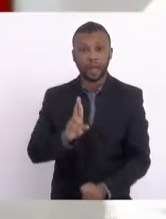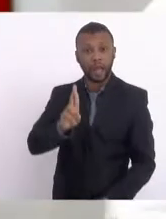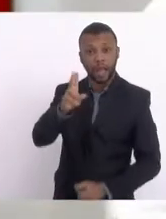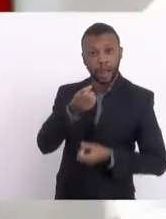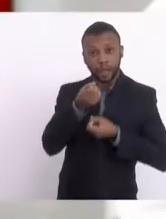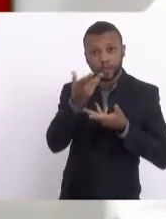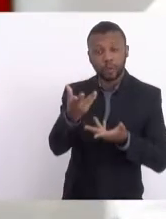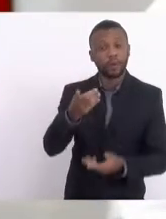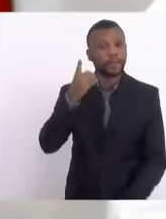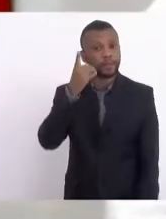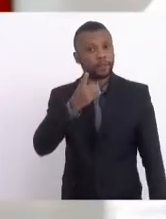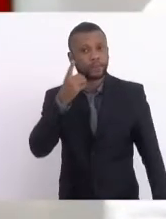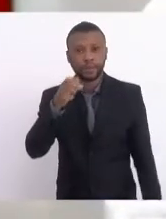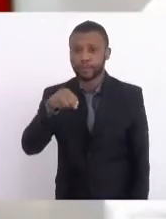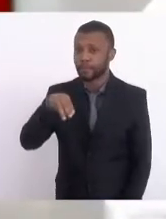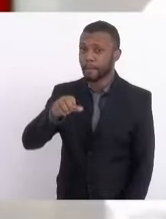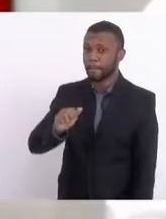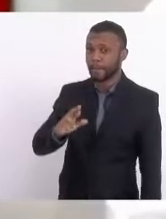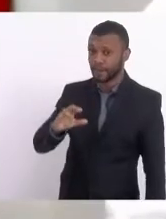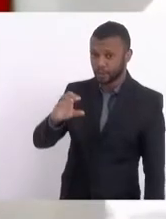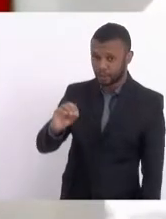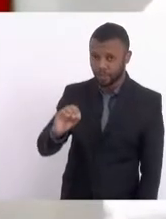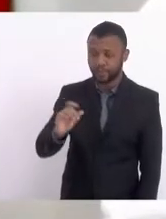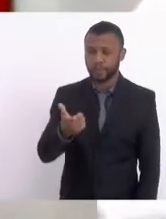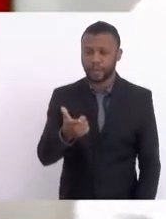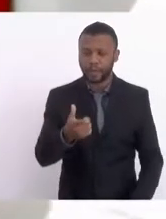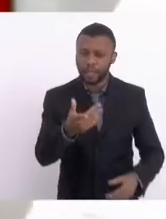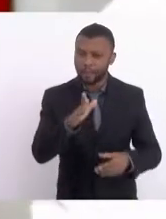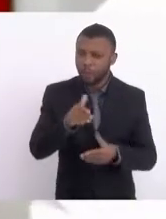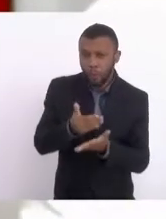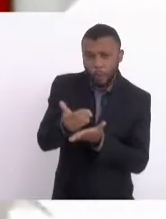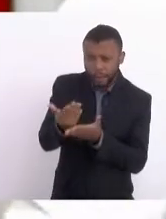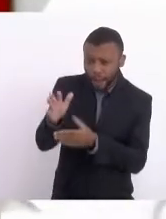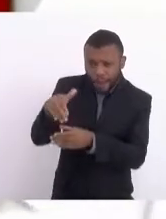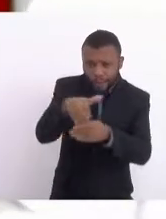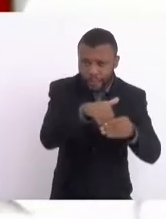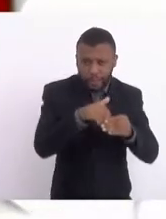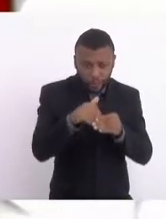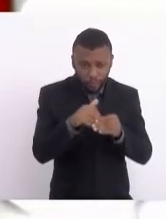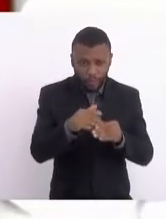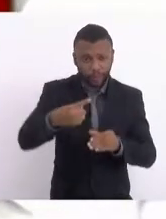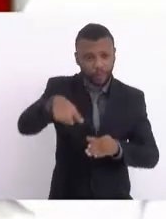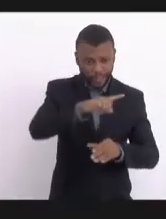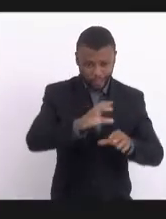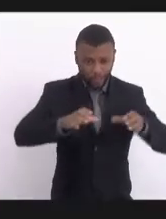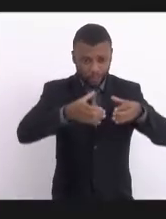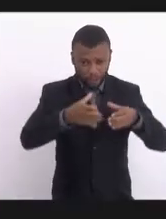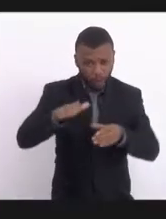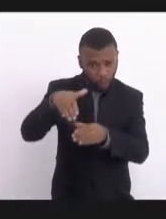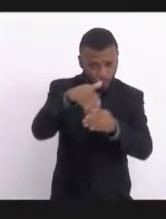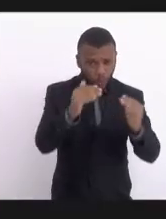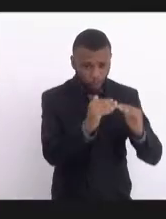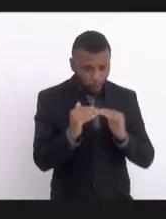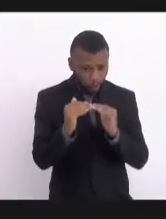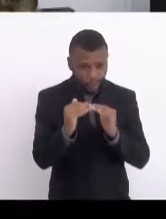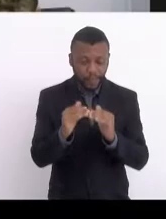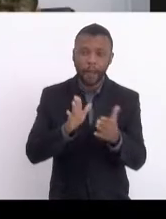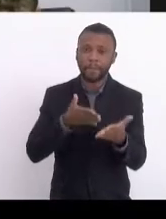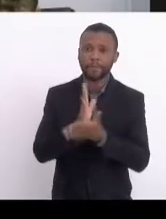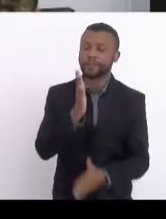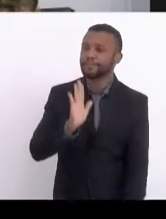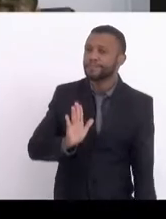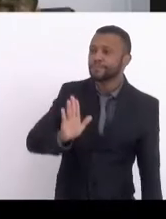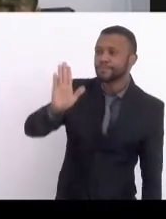Em discussão. Não havendo quem queira discutir, encerra a discussão e votação. Os senhores que aprovam, permaneçam como estão. Aprovado. Deputada Tia